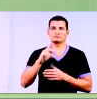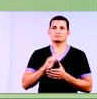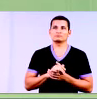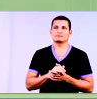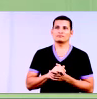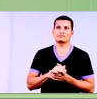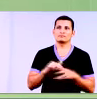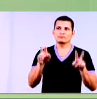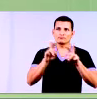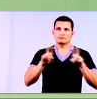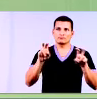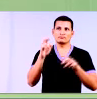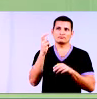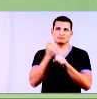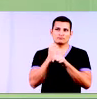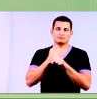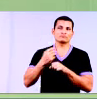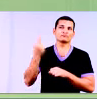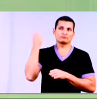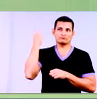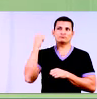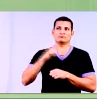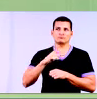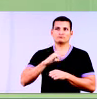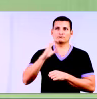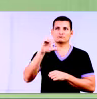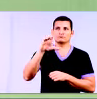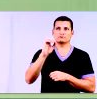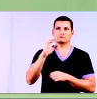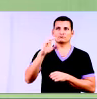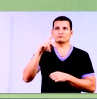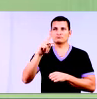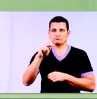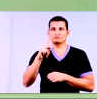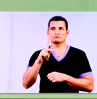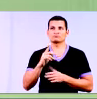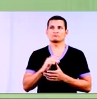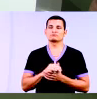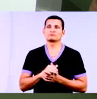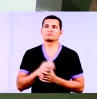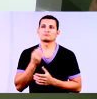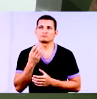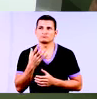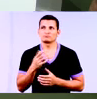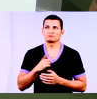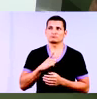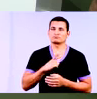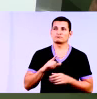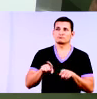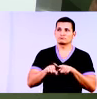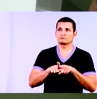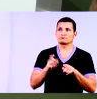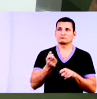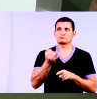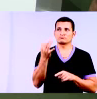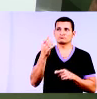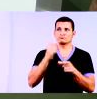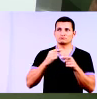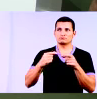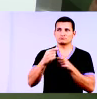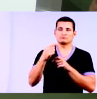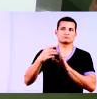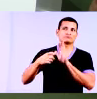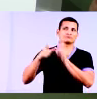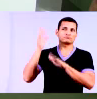anos atrás já tem os clocks suficientes para trabalhar normalmente. Incluindo também, né, professor, a questão da quantidade de núcleos, né? Antigamente era só um núcleo,